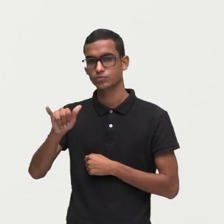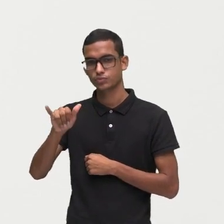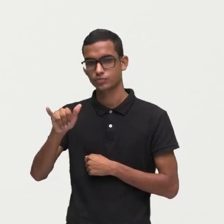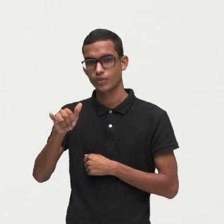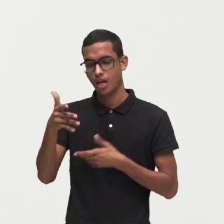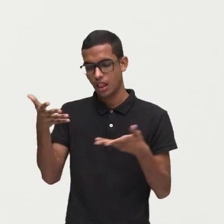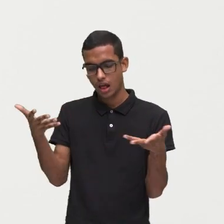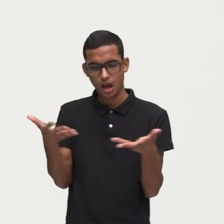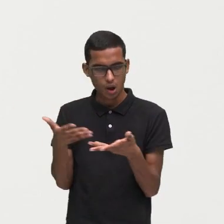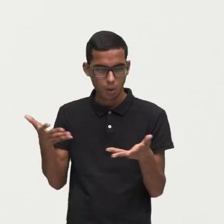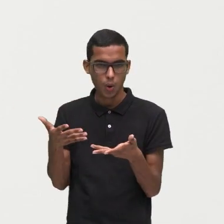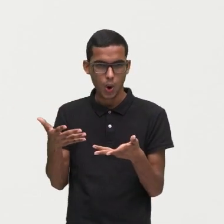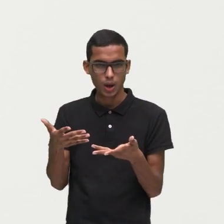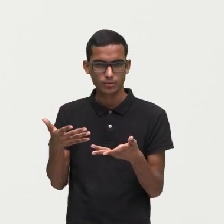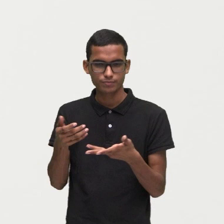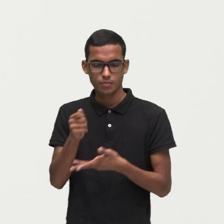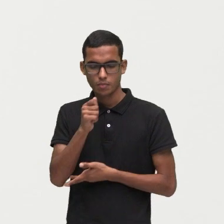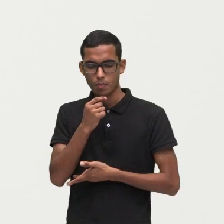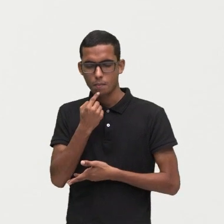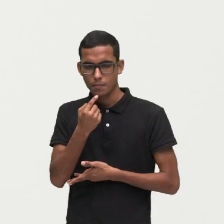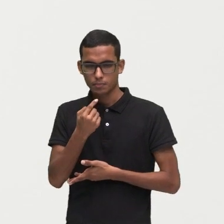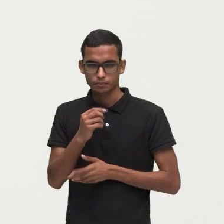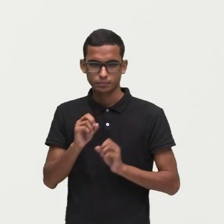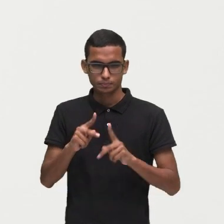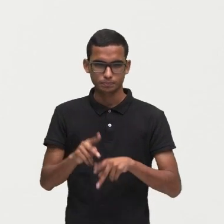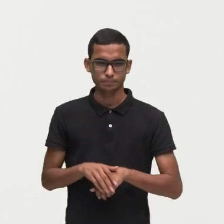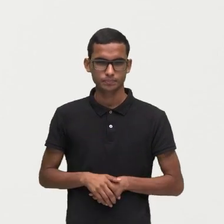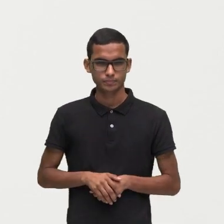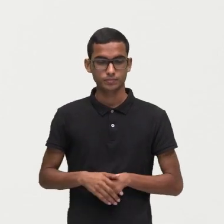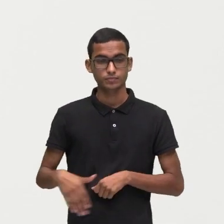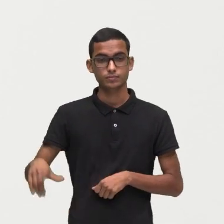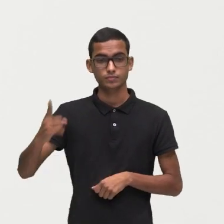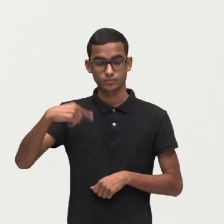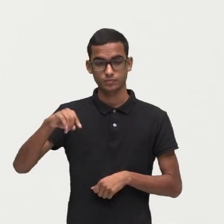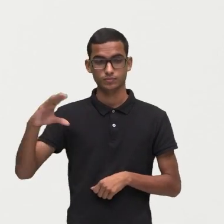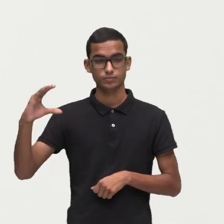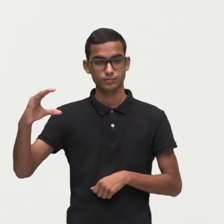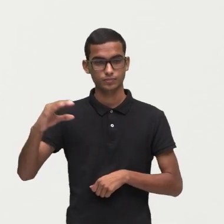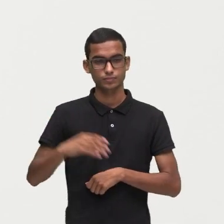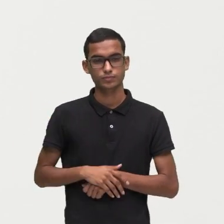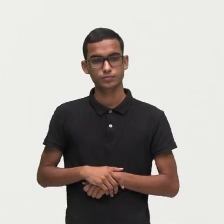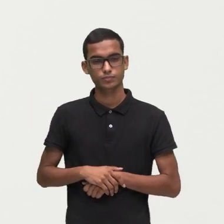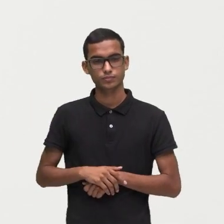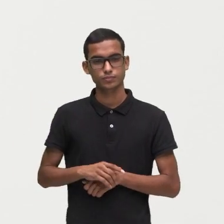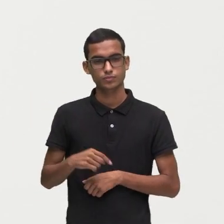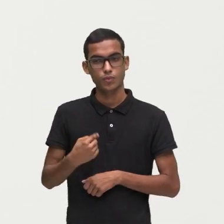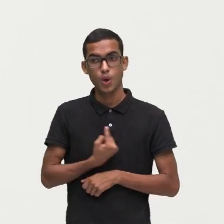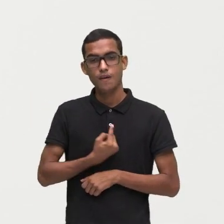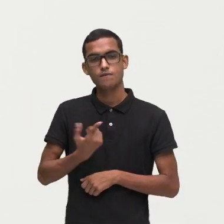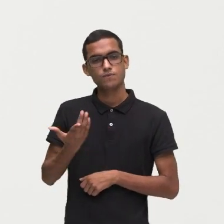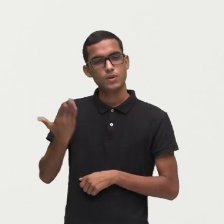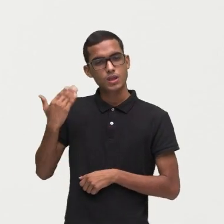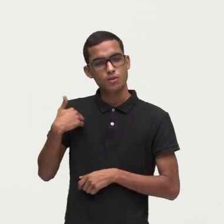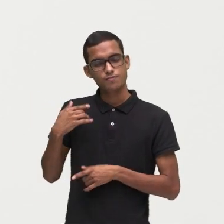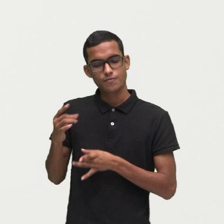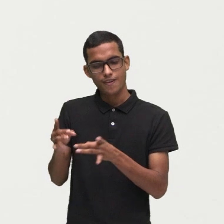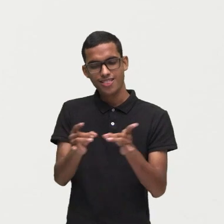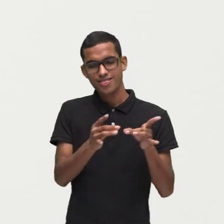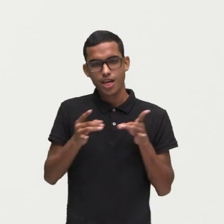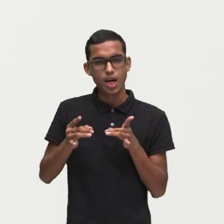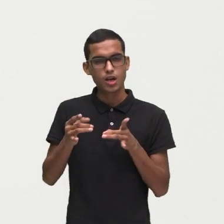presente, correto? Temos a nossa letra C, que diz, vendíamos dulces en la playa.